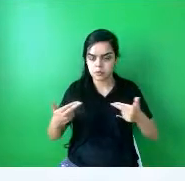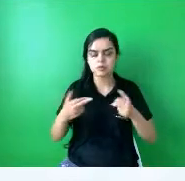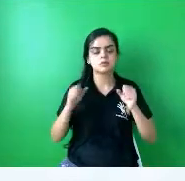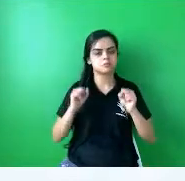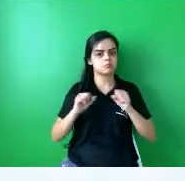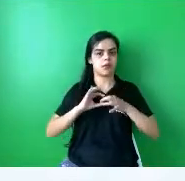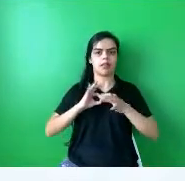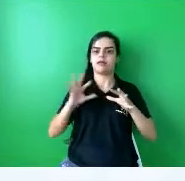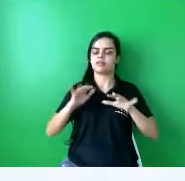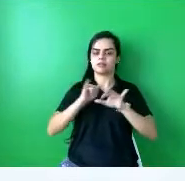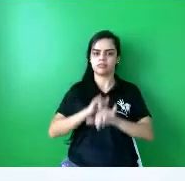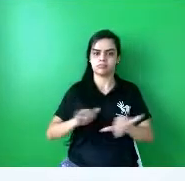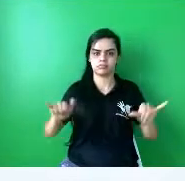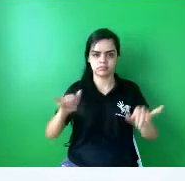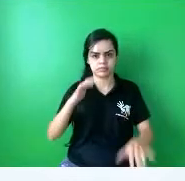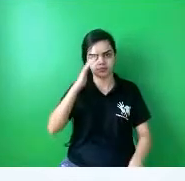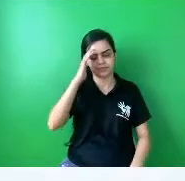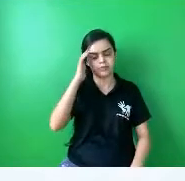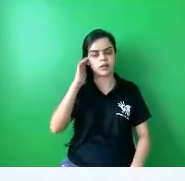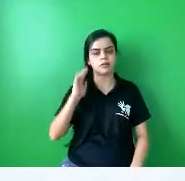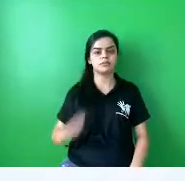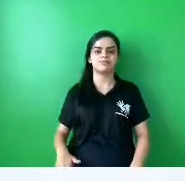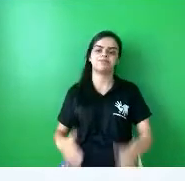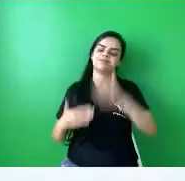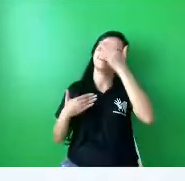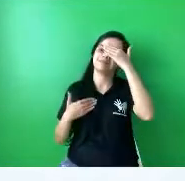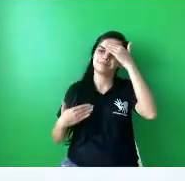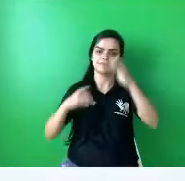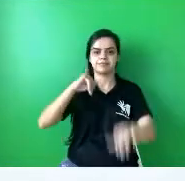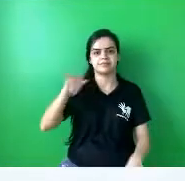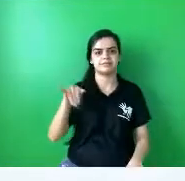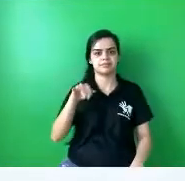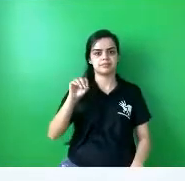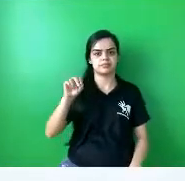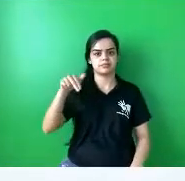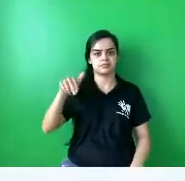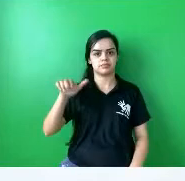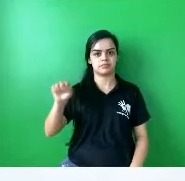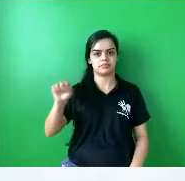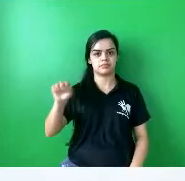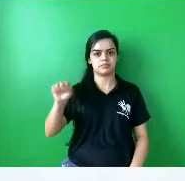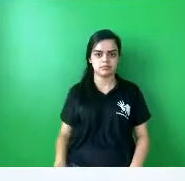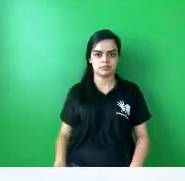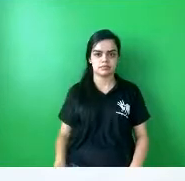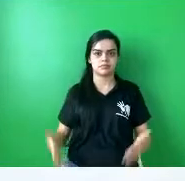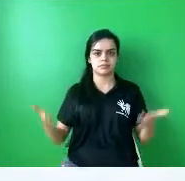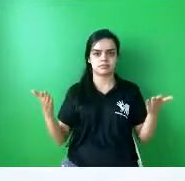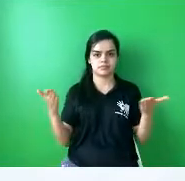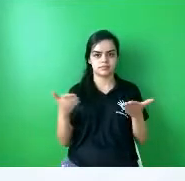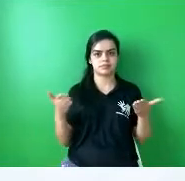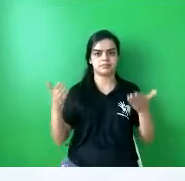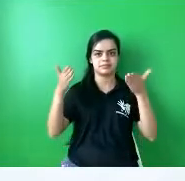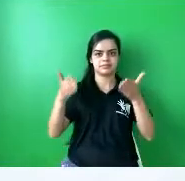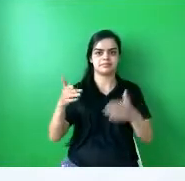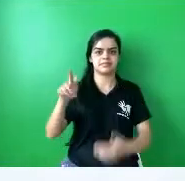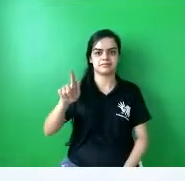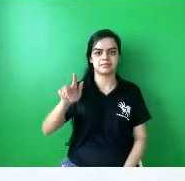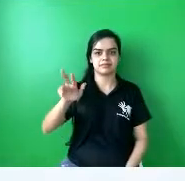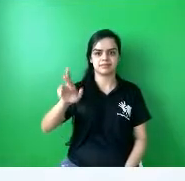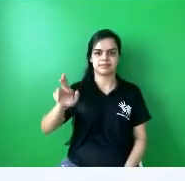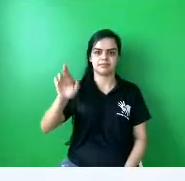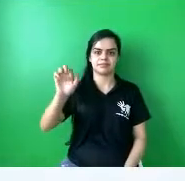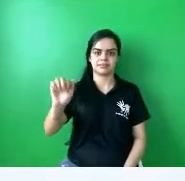estou à disposição aqui, Gilson. Muito obrigada, Jonas. E agora vamos para a nossa Graziele